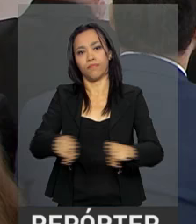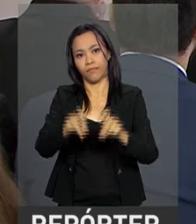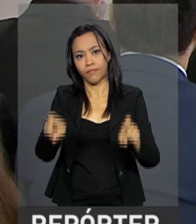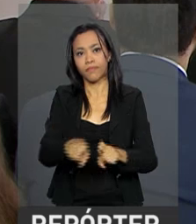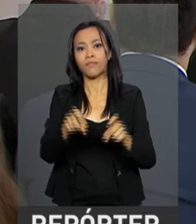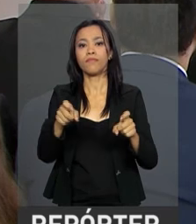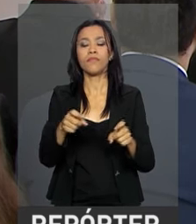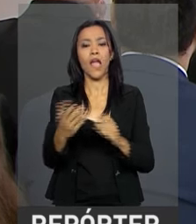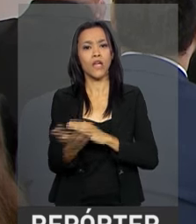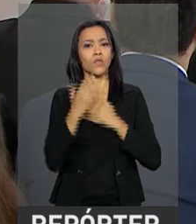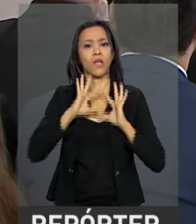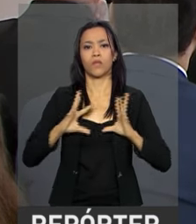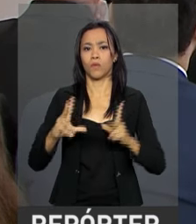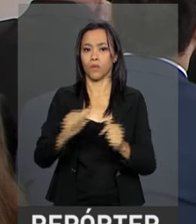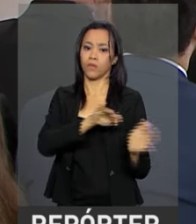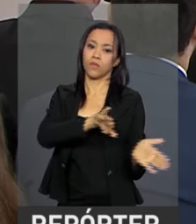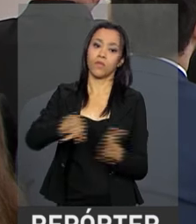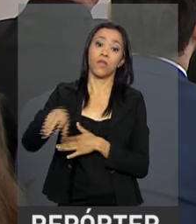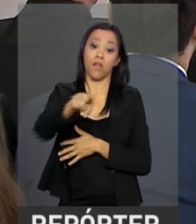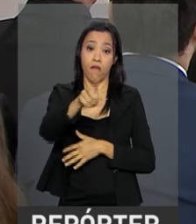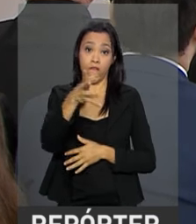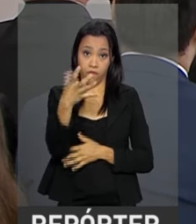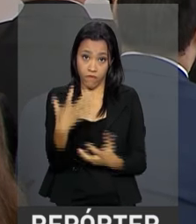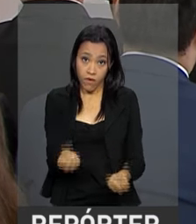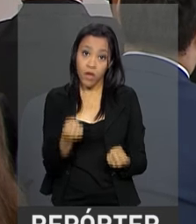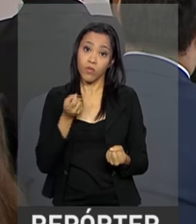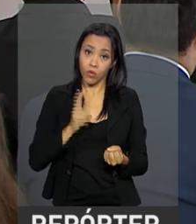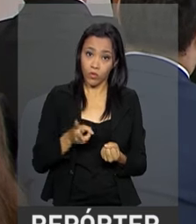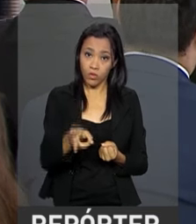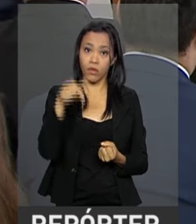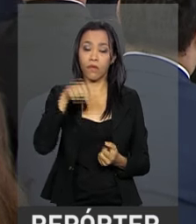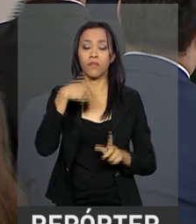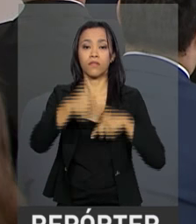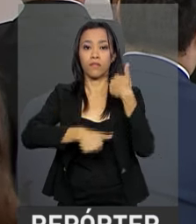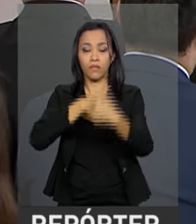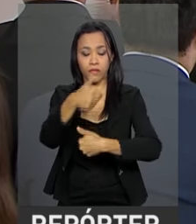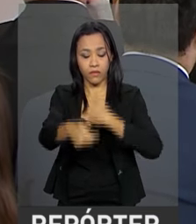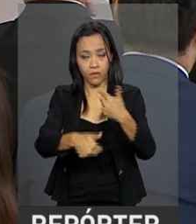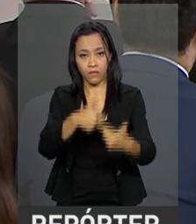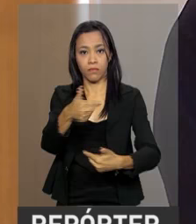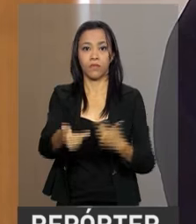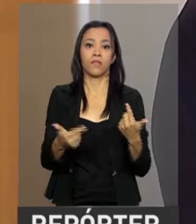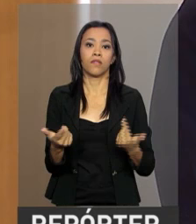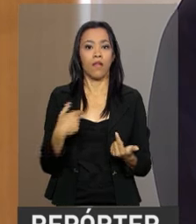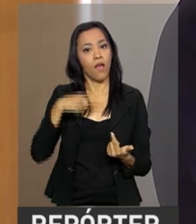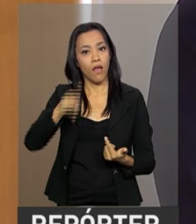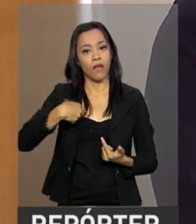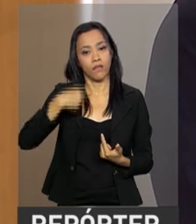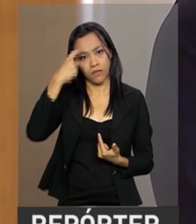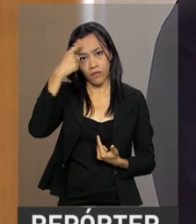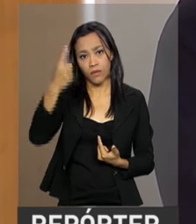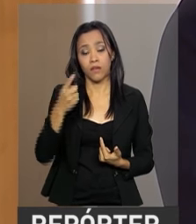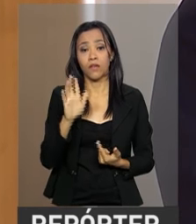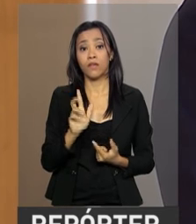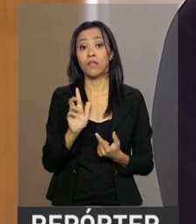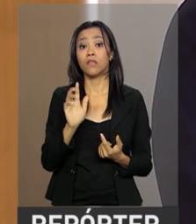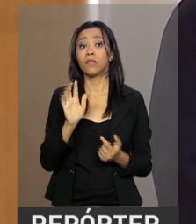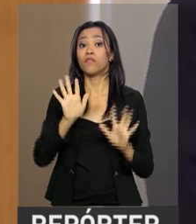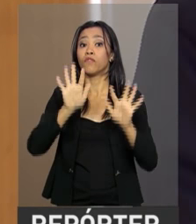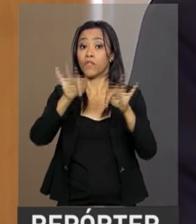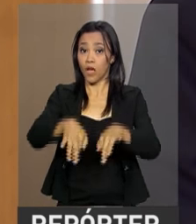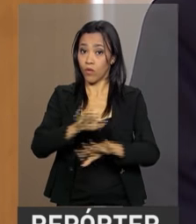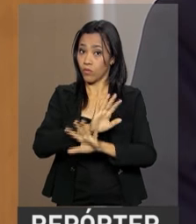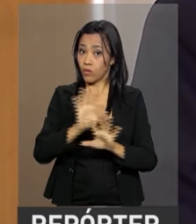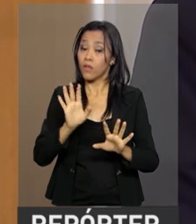todos. Nós vamos prosseguir com esse trabalho para formatá-lo em definitivo, não é? Esta é a ideia e ao final